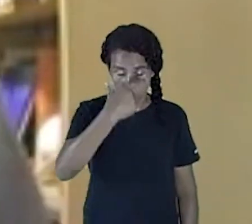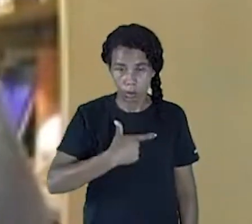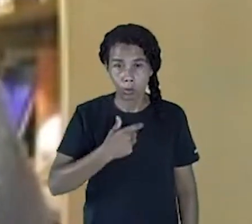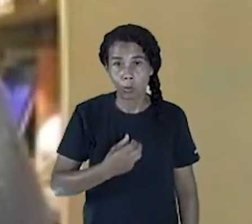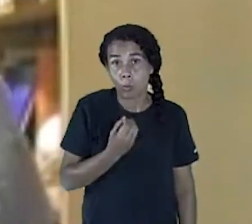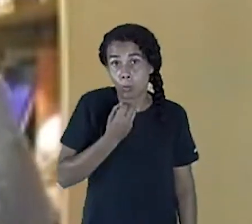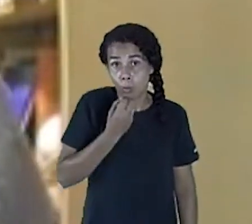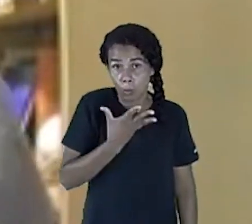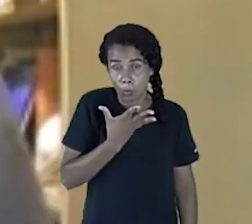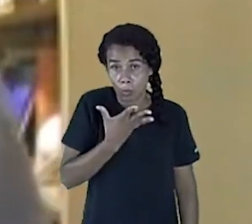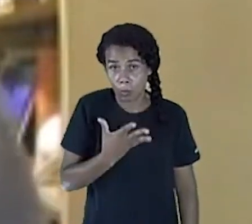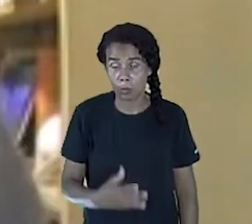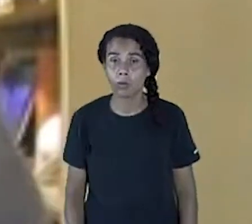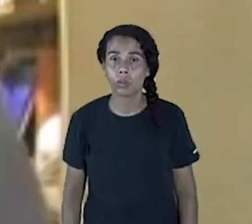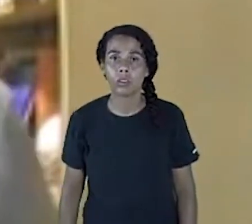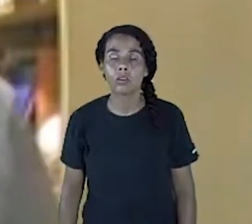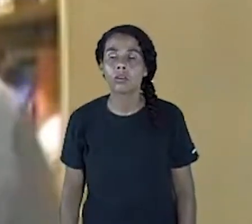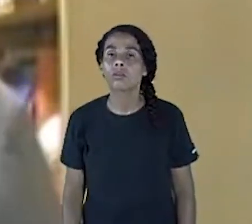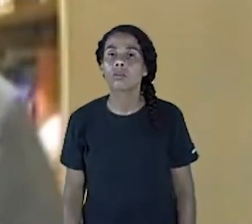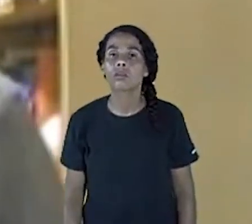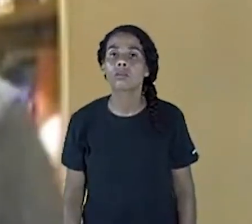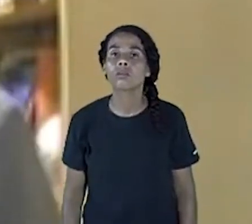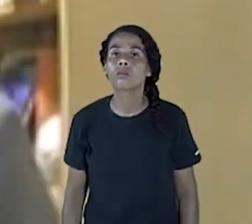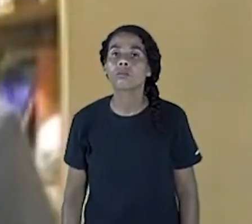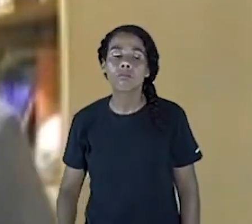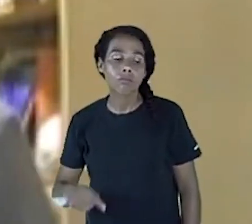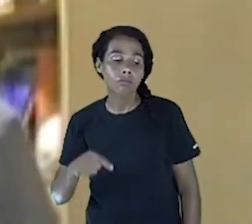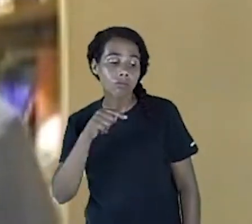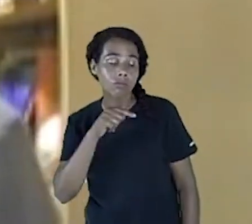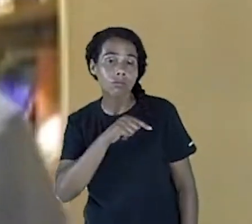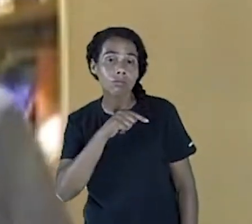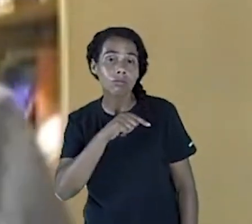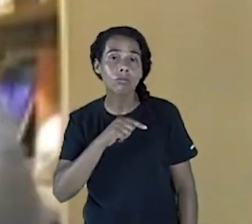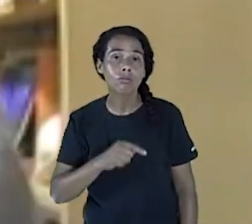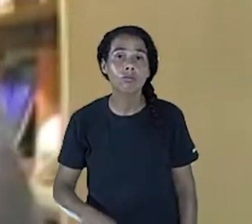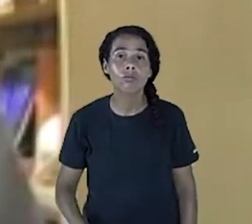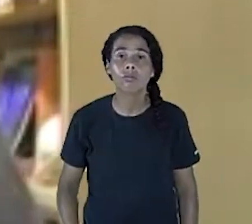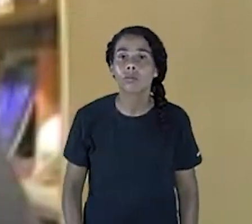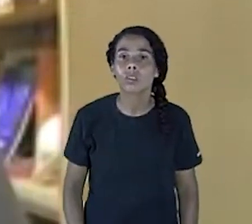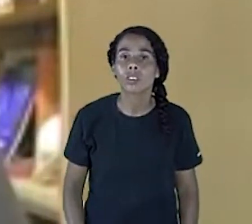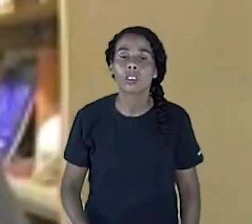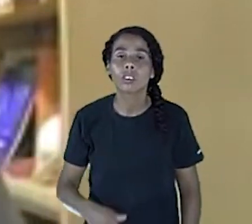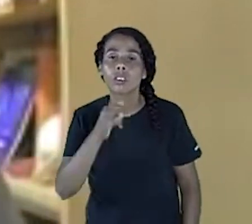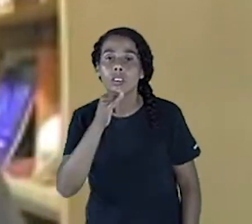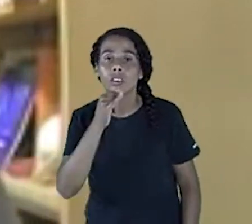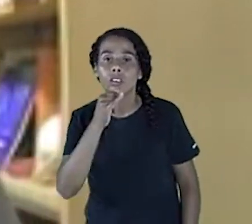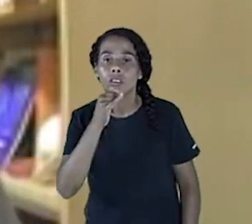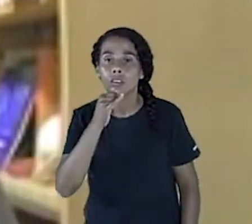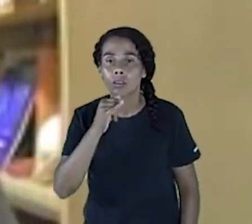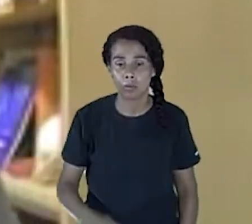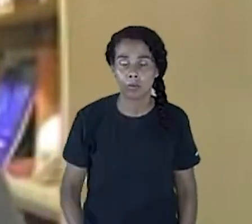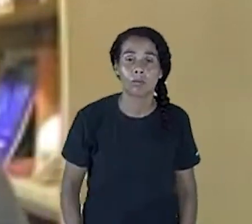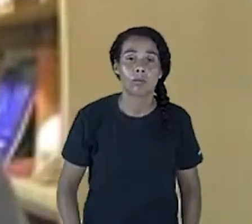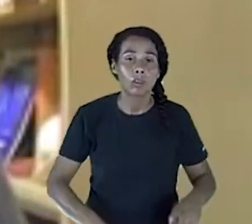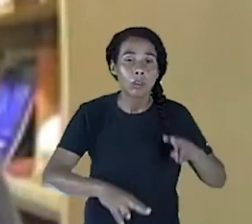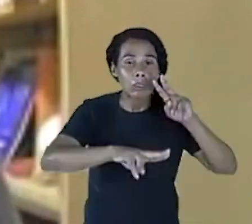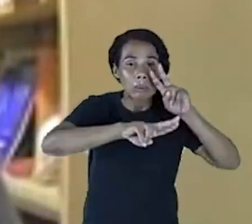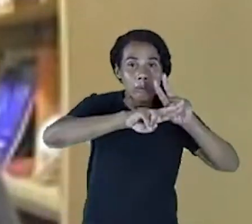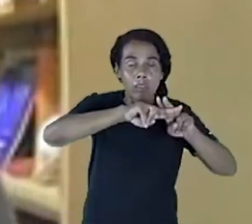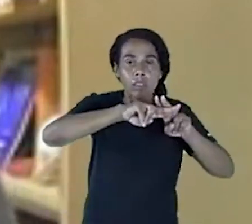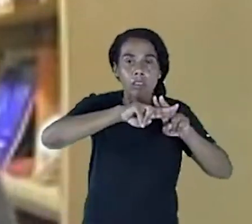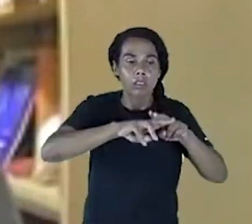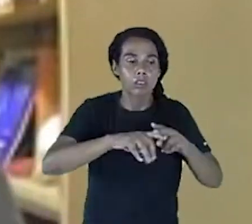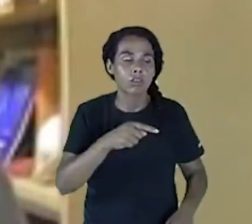onde ele, antes de ir para o exílio, ele começa a fazer composições que são até metafísicas,